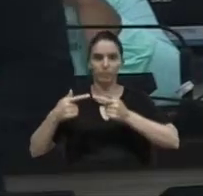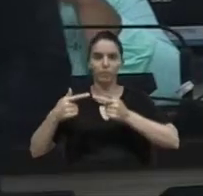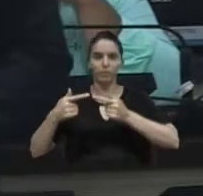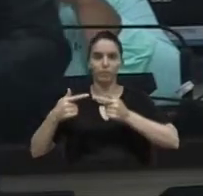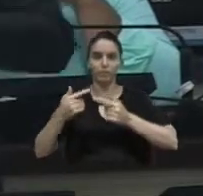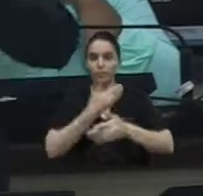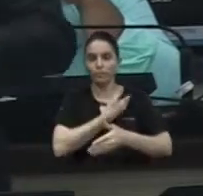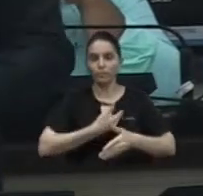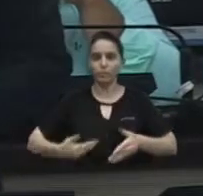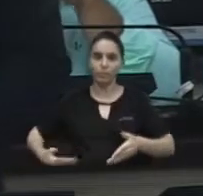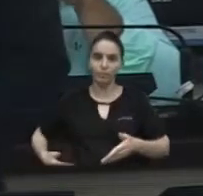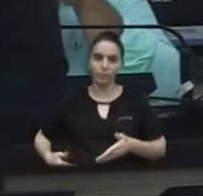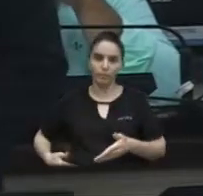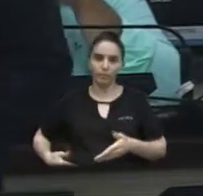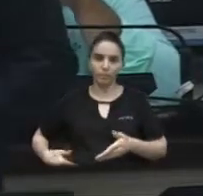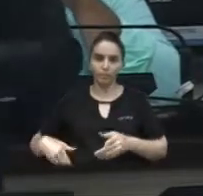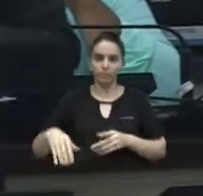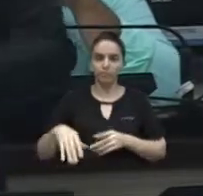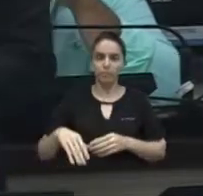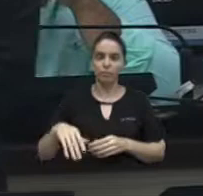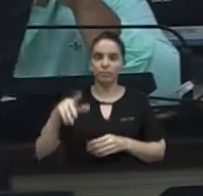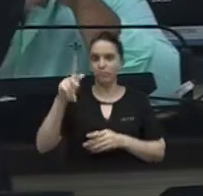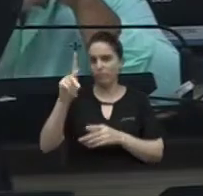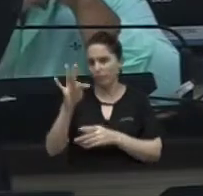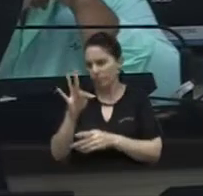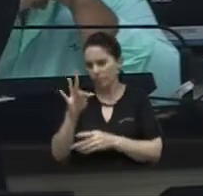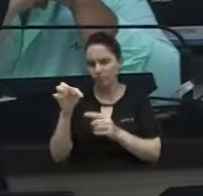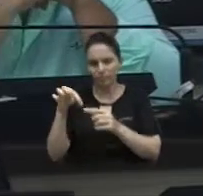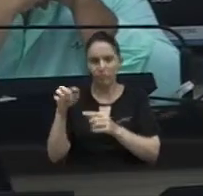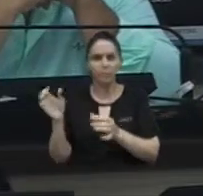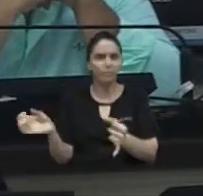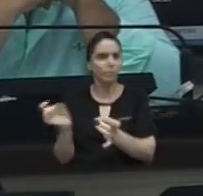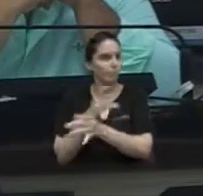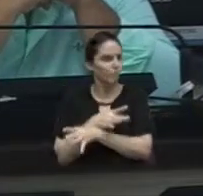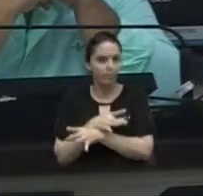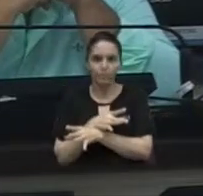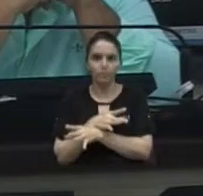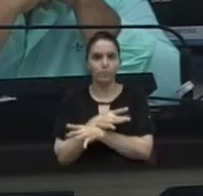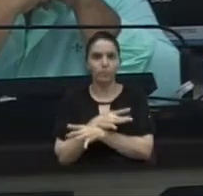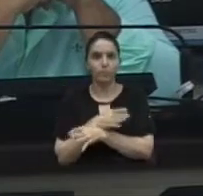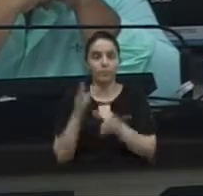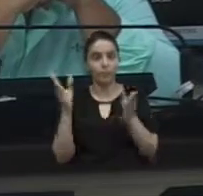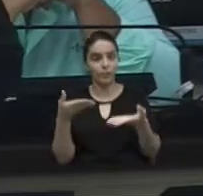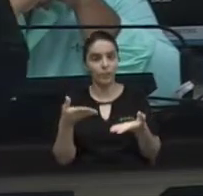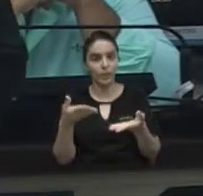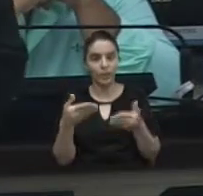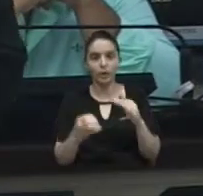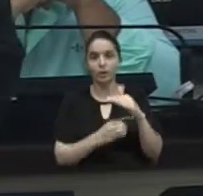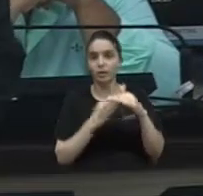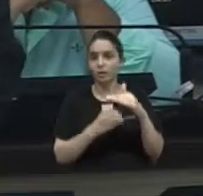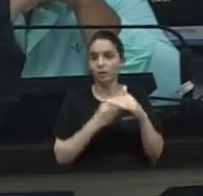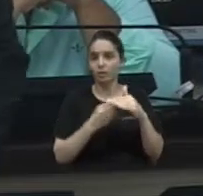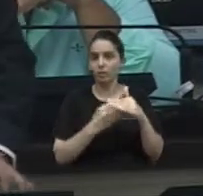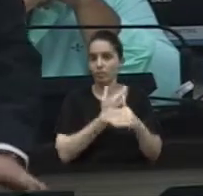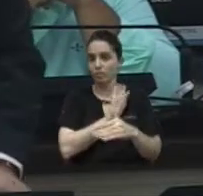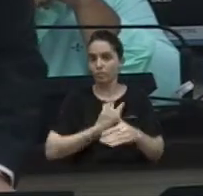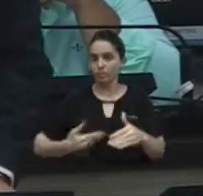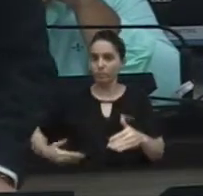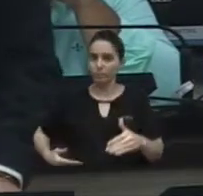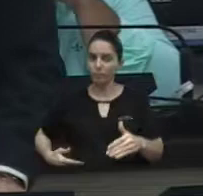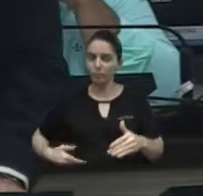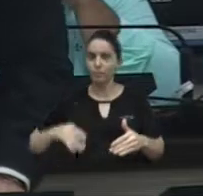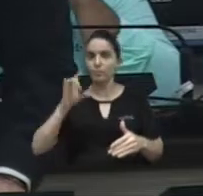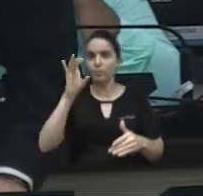Nós temos que colocar o país no rumo econômico certo e hoje manter empresas públicas como meros cabides de